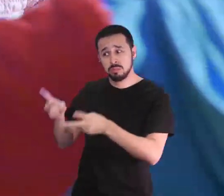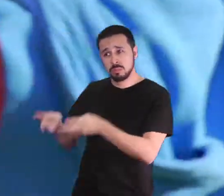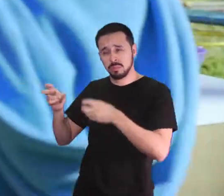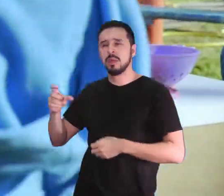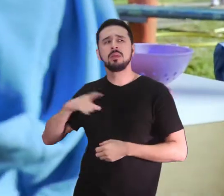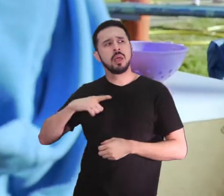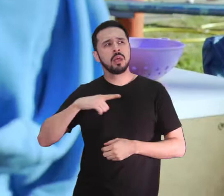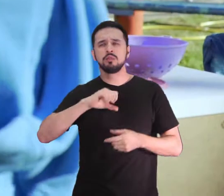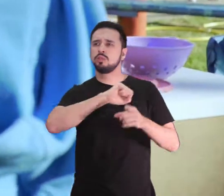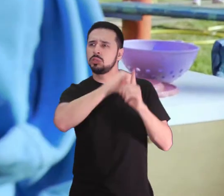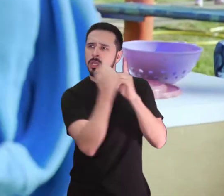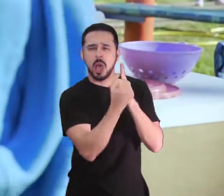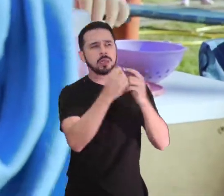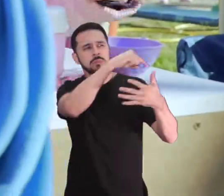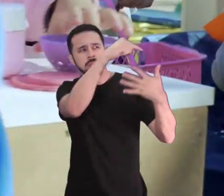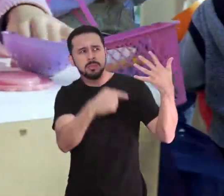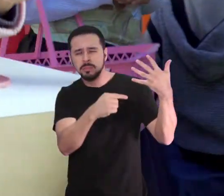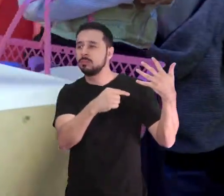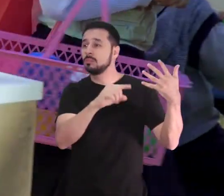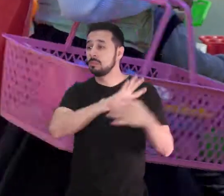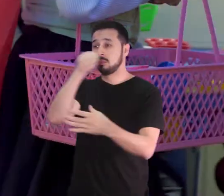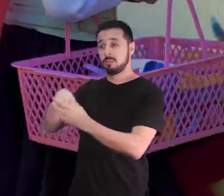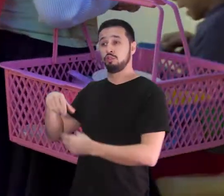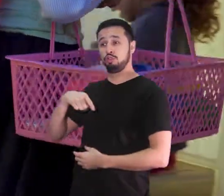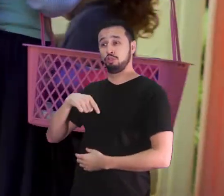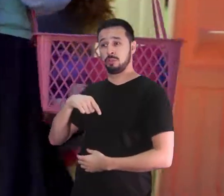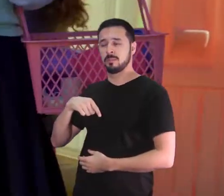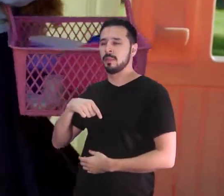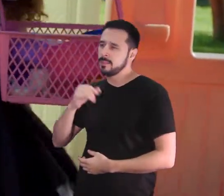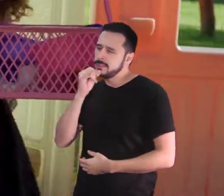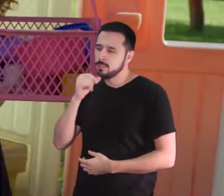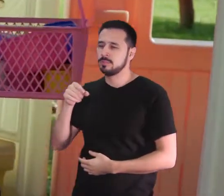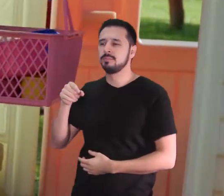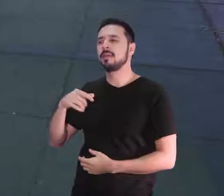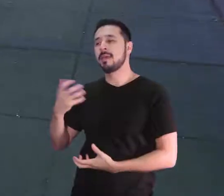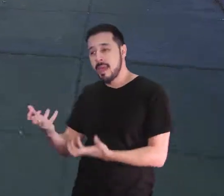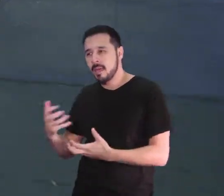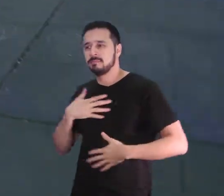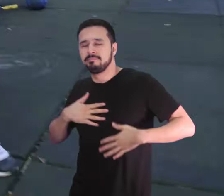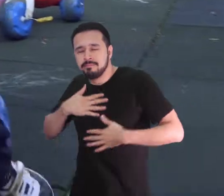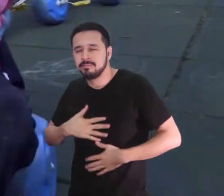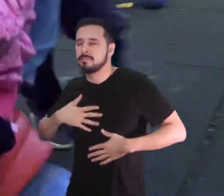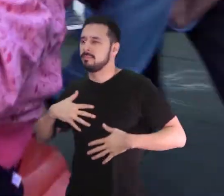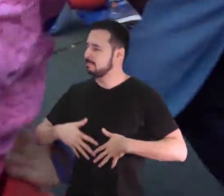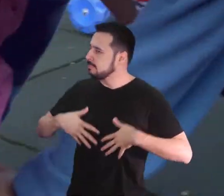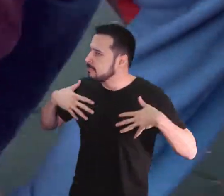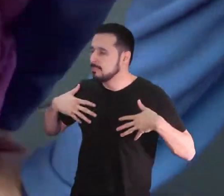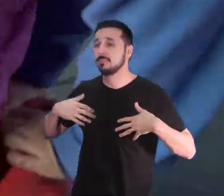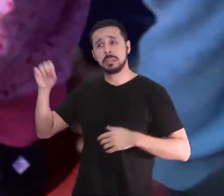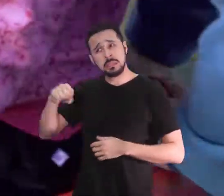uma atividade lúdica das crianças, você percebe que os elementos de exercício da vida social estão todos ali. A criança está atrás de lazer, de